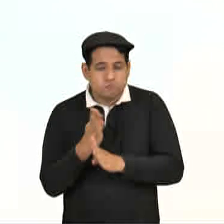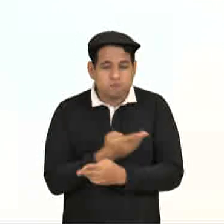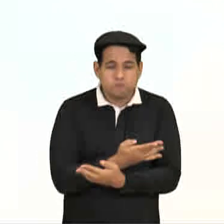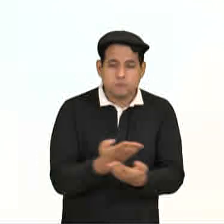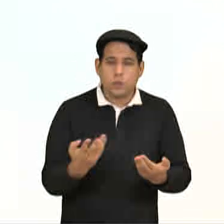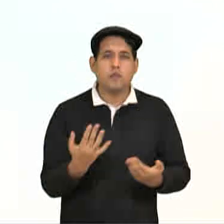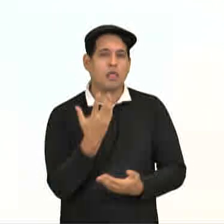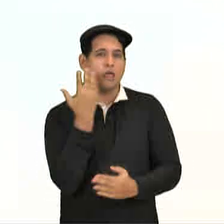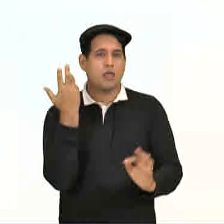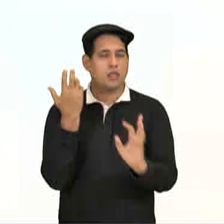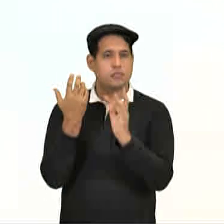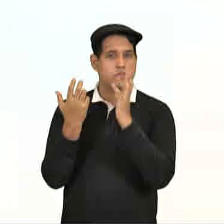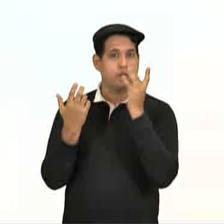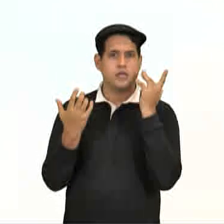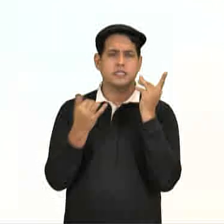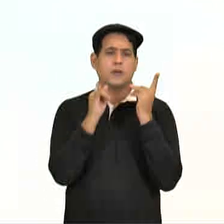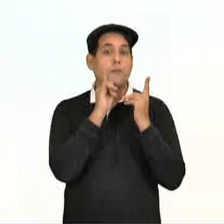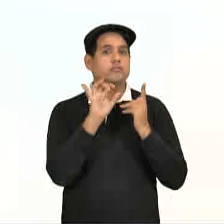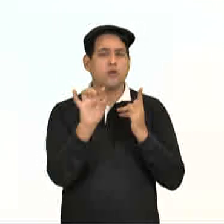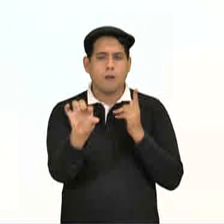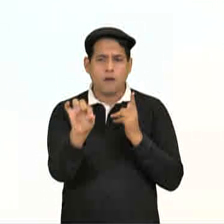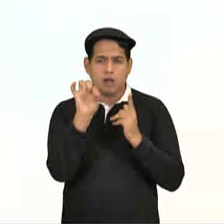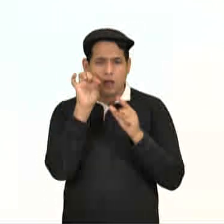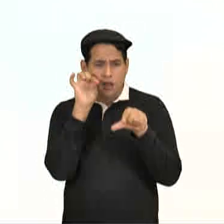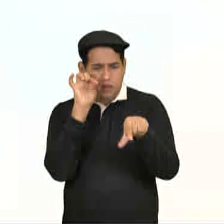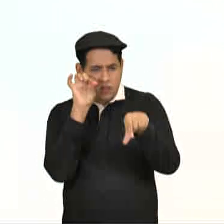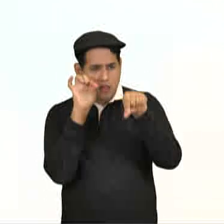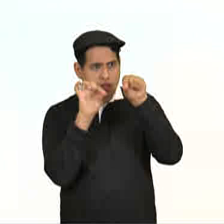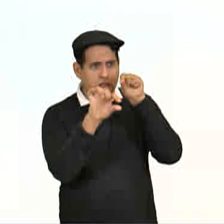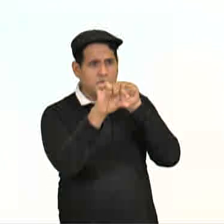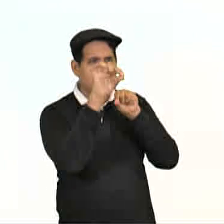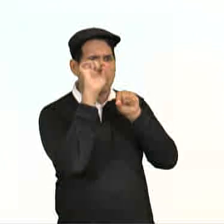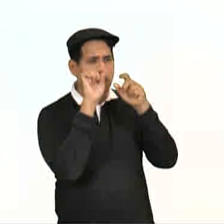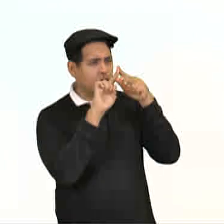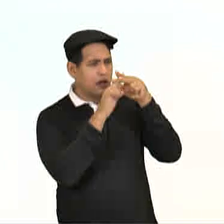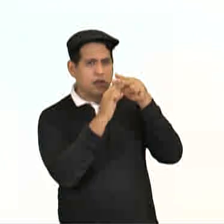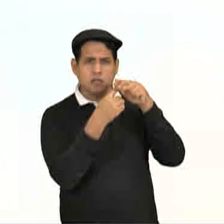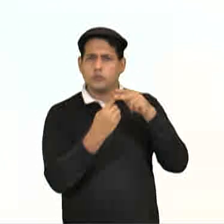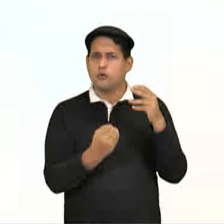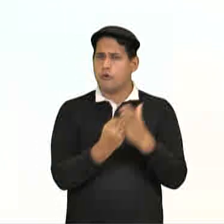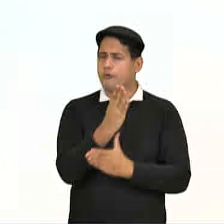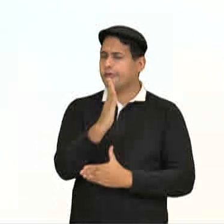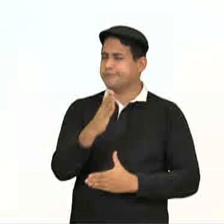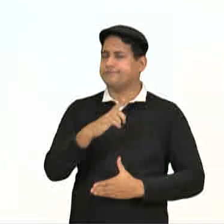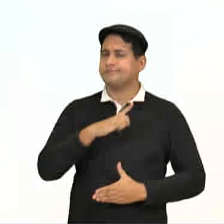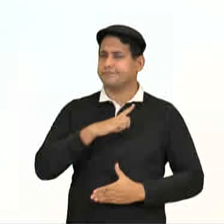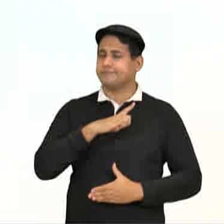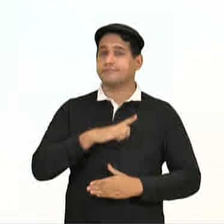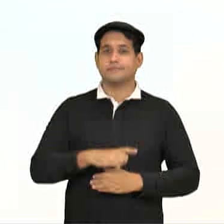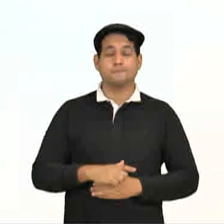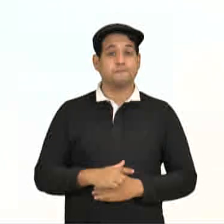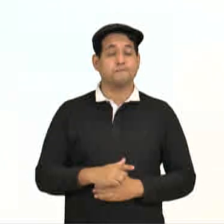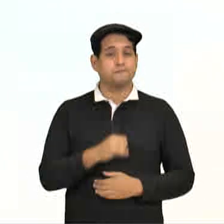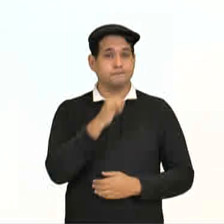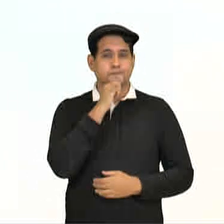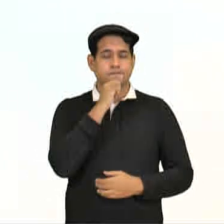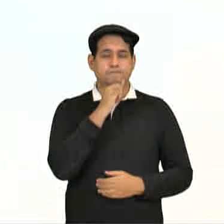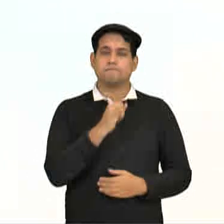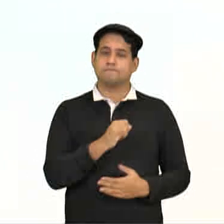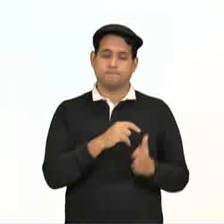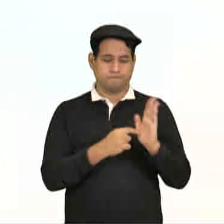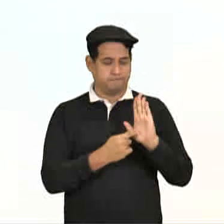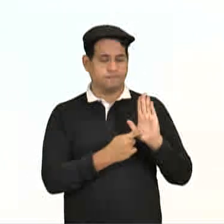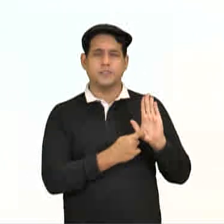natureza. Tá? Então, eles vão só ajustar ou elaborar produtos a partir daquilo que já existe. Então, a gente tem aqui como exemplo,